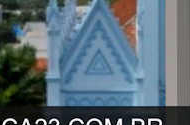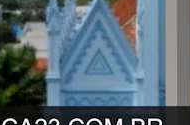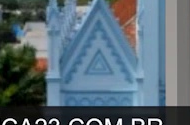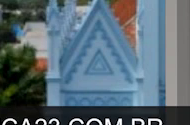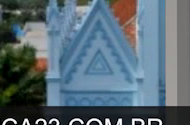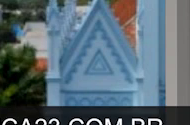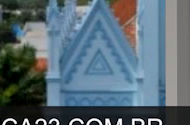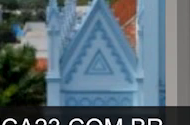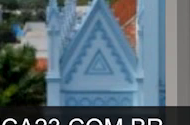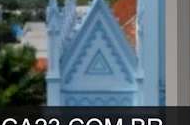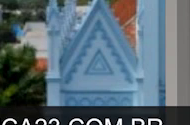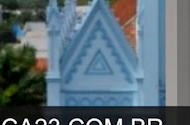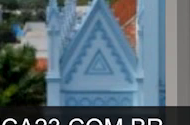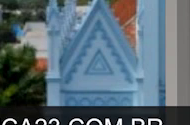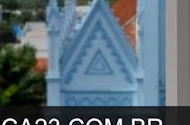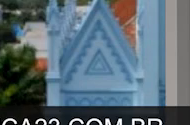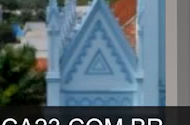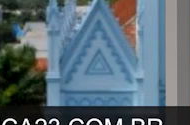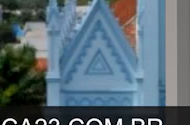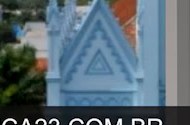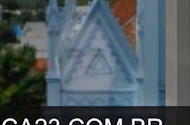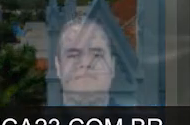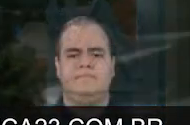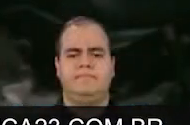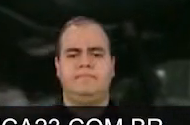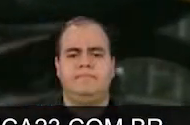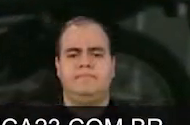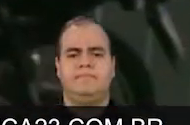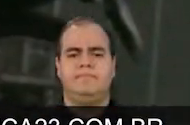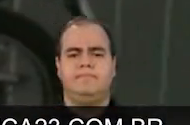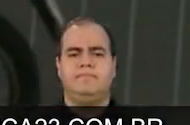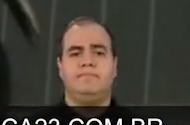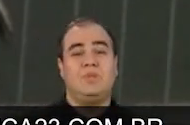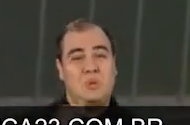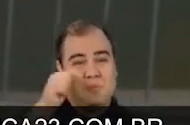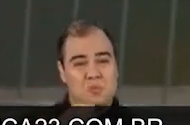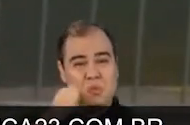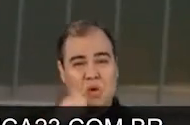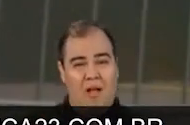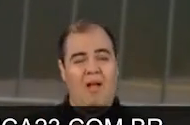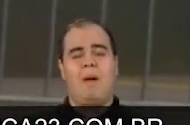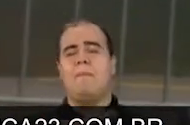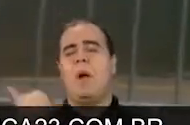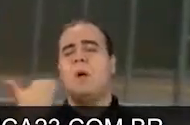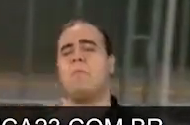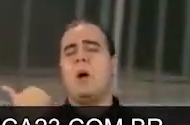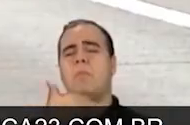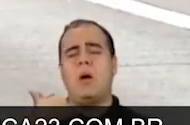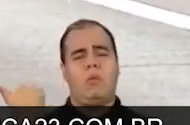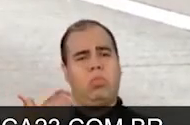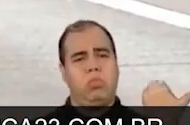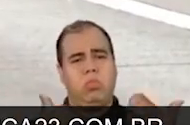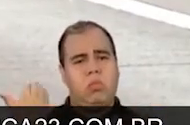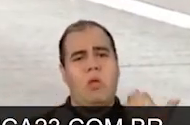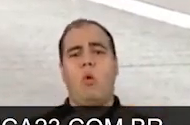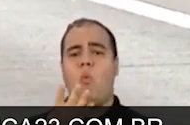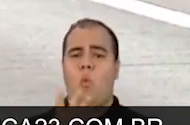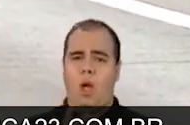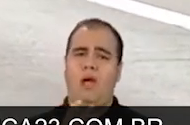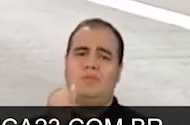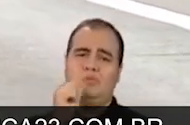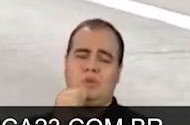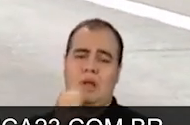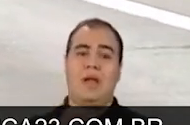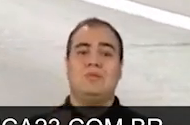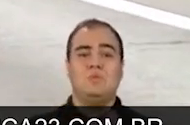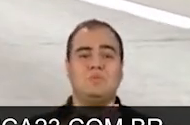exatamente mulheres em situação de risco. O feminicídio vitimou 4 mulheres por dia nos primeiros 6 meses do